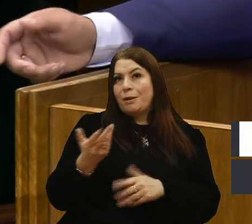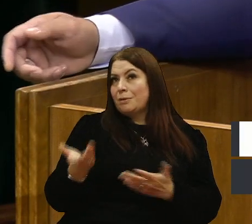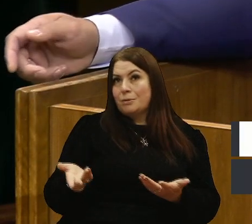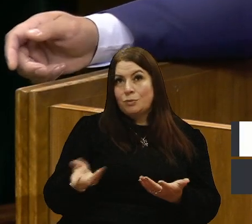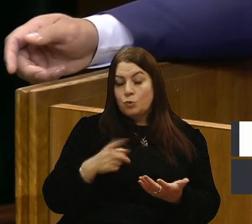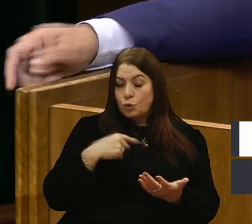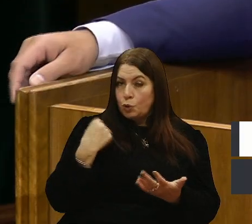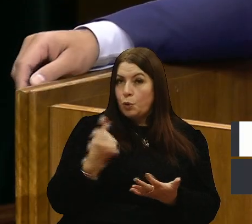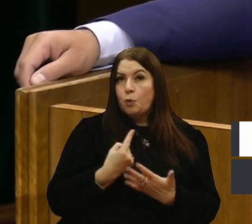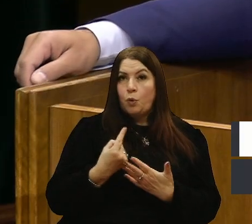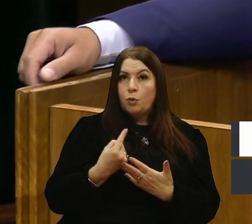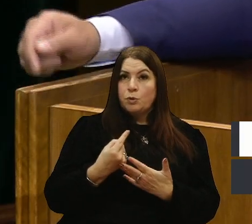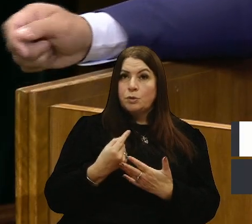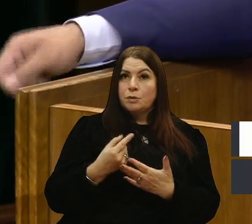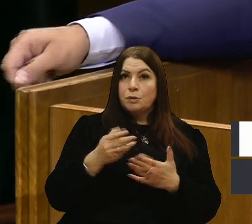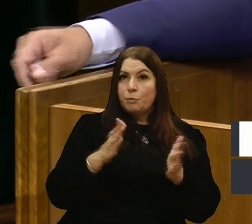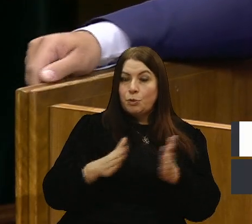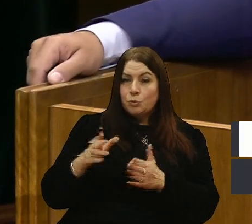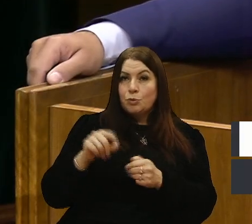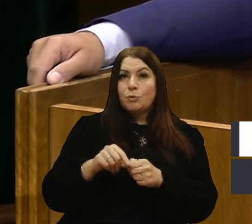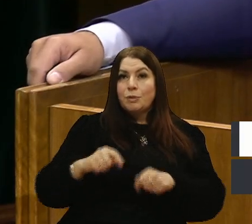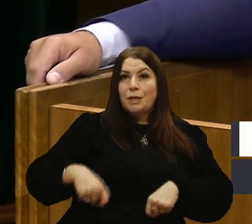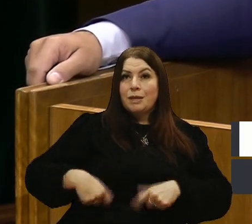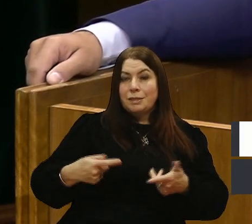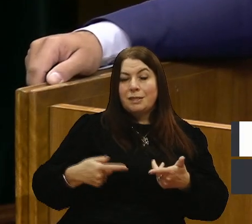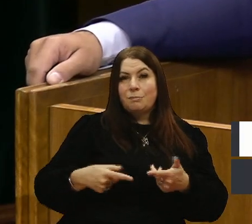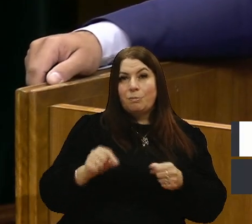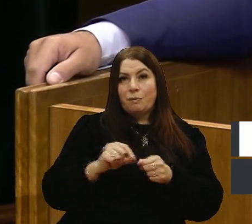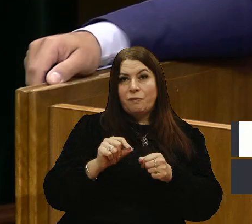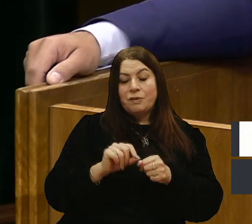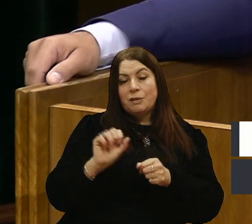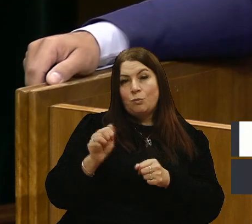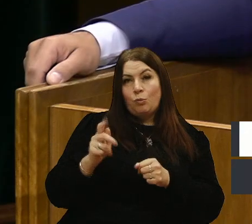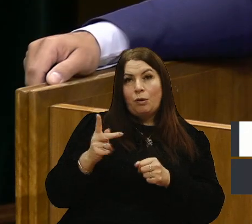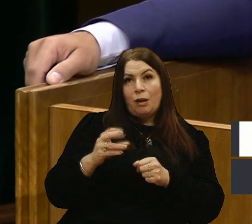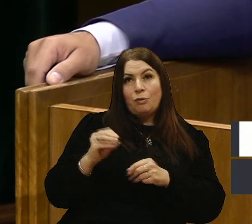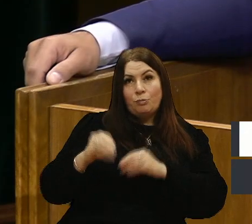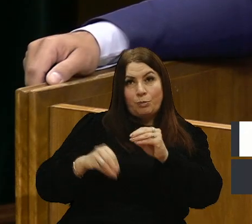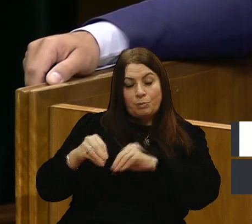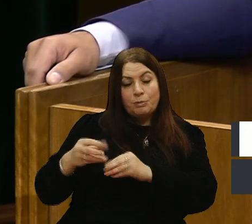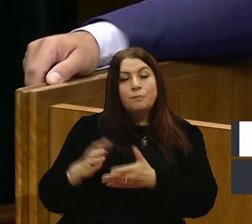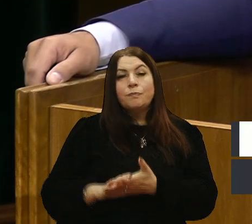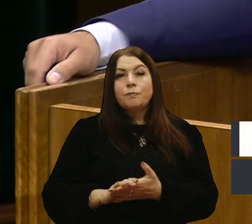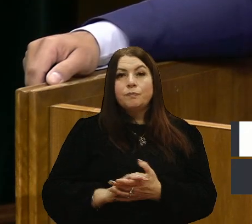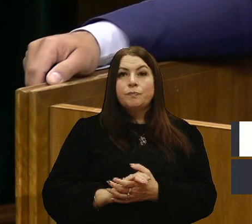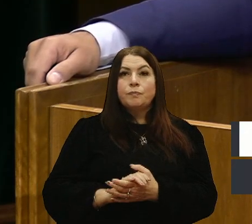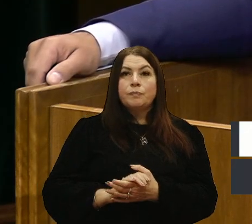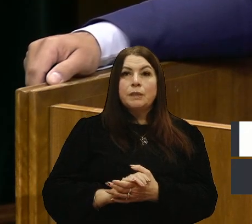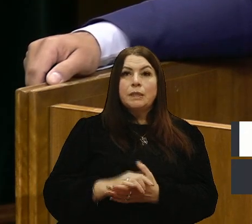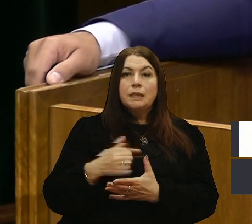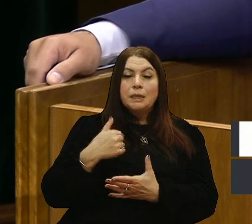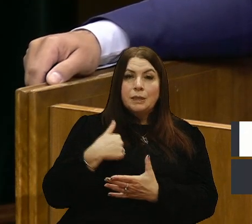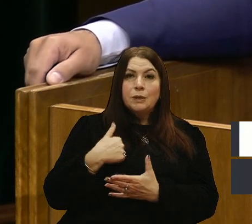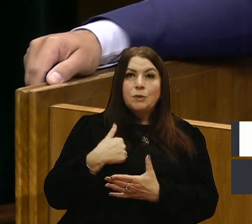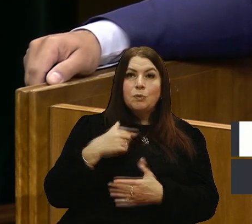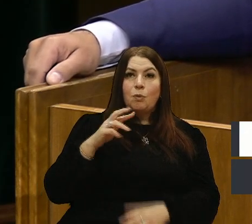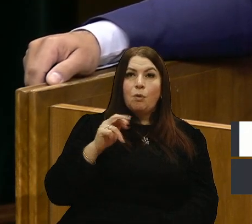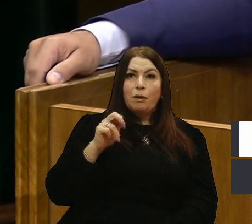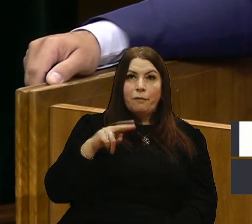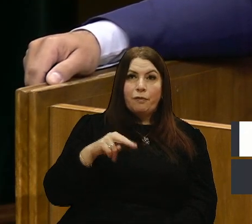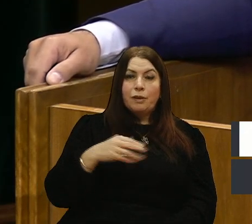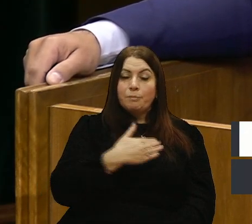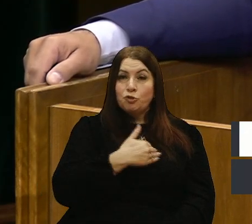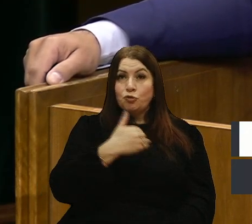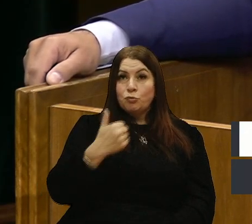que nós, produtores, gastamos para produzir o alho. E eu, quando a Fran me chamou para